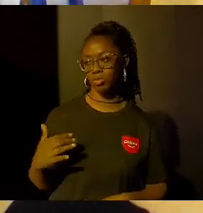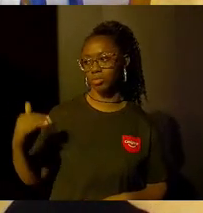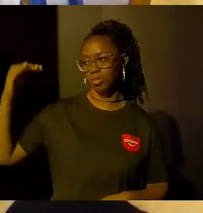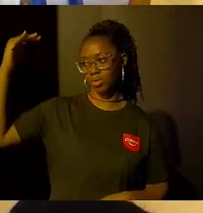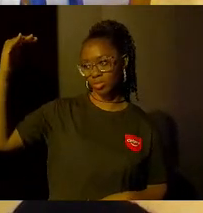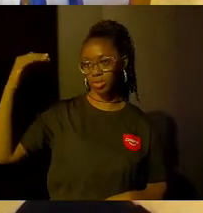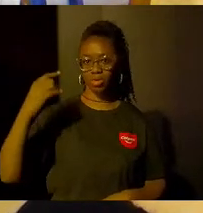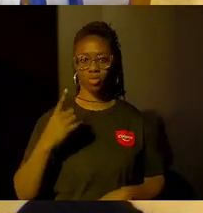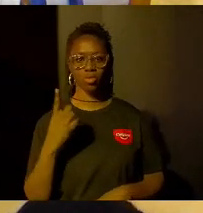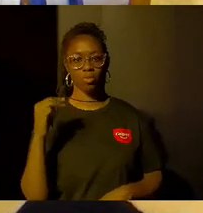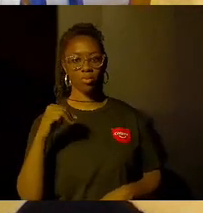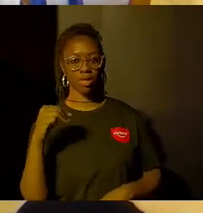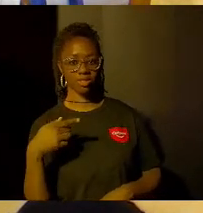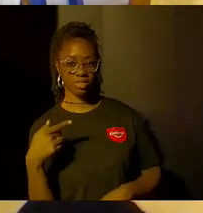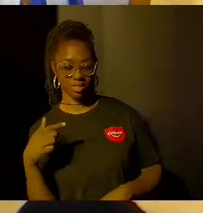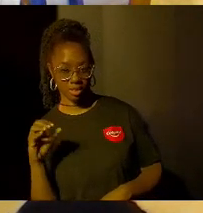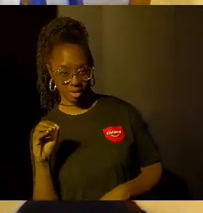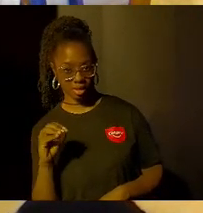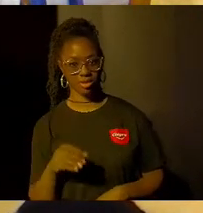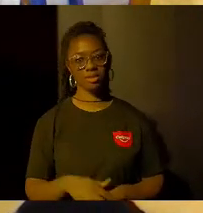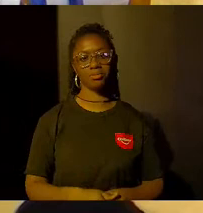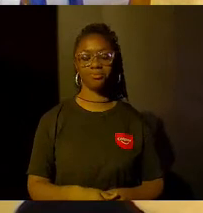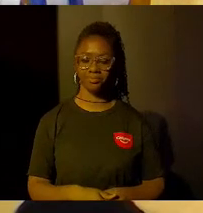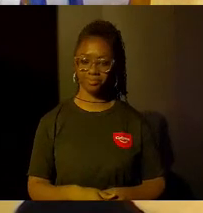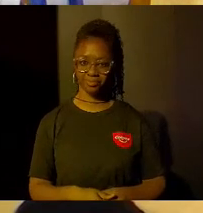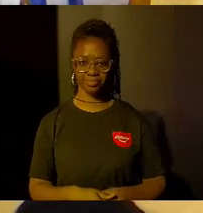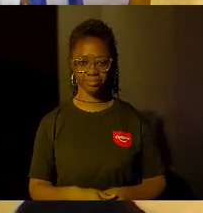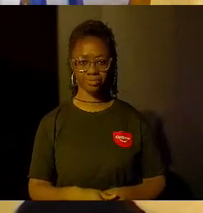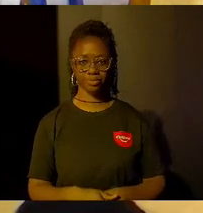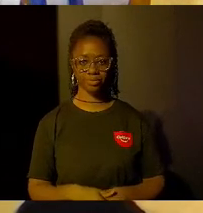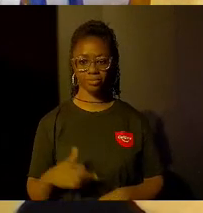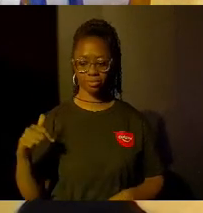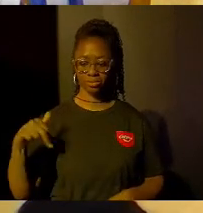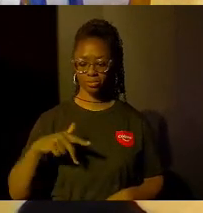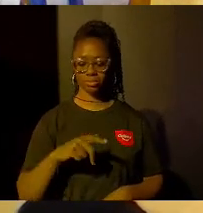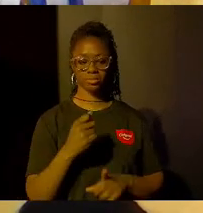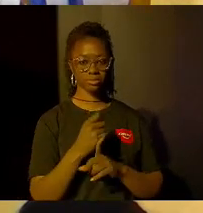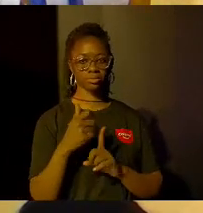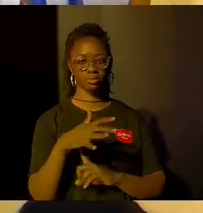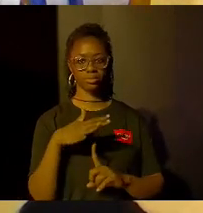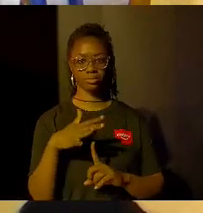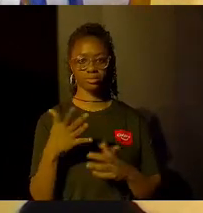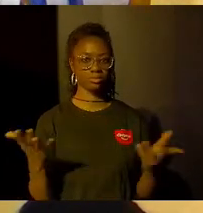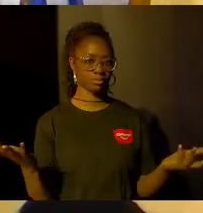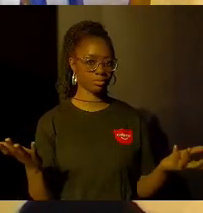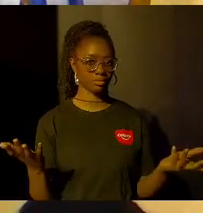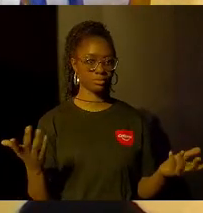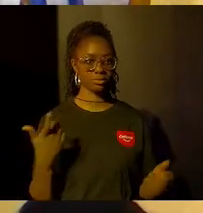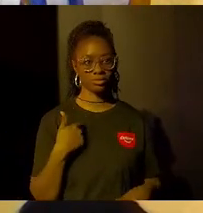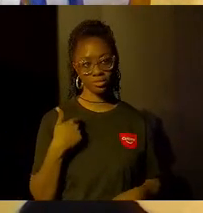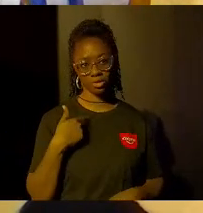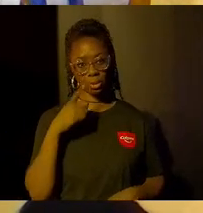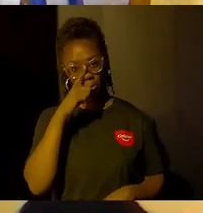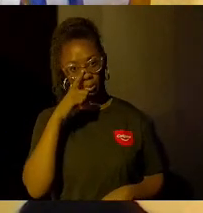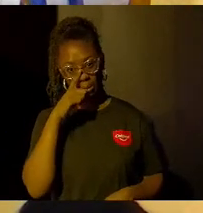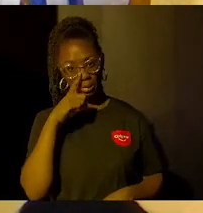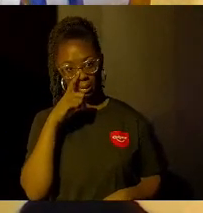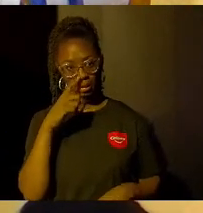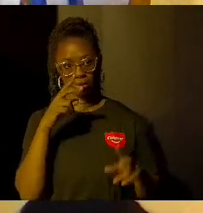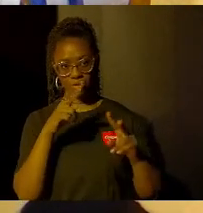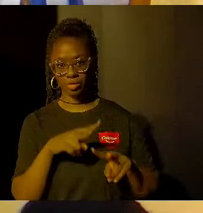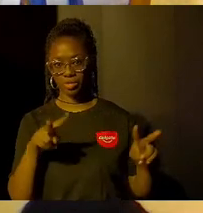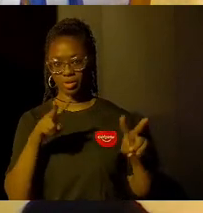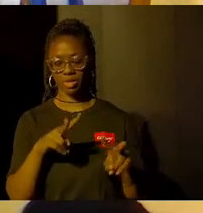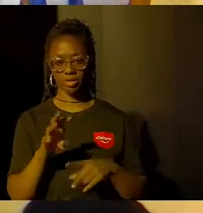1,70 m é e que estão andando pela sociedade então eu sou um homem tipo perigoso de acordo com o olhar